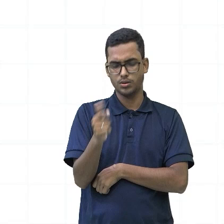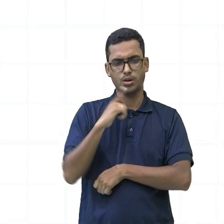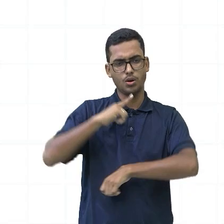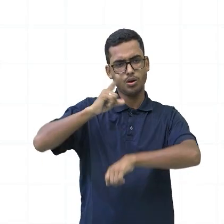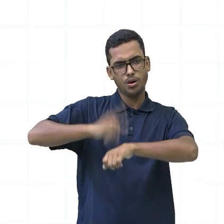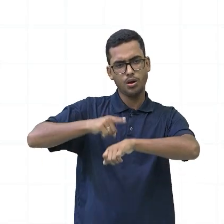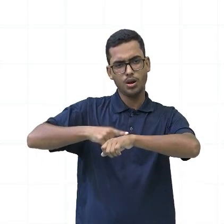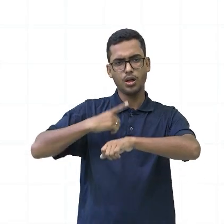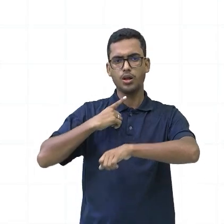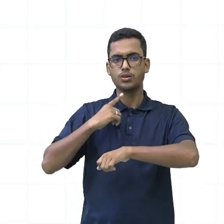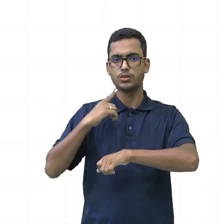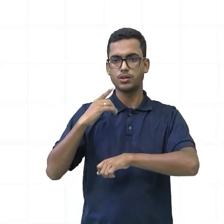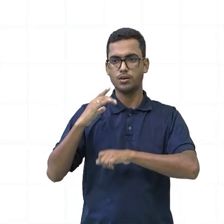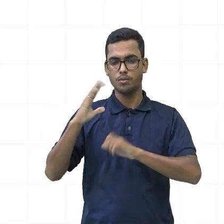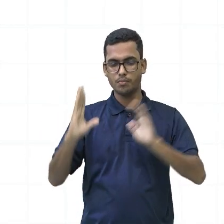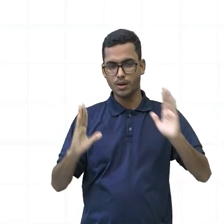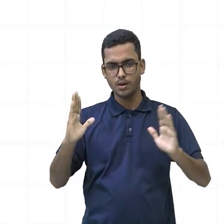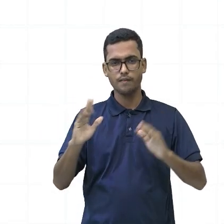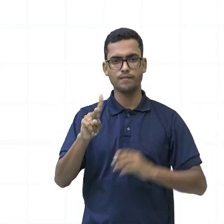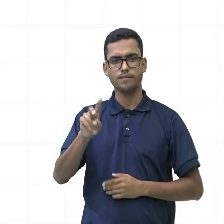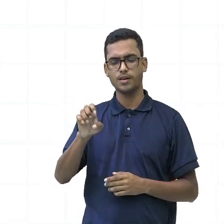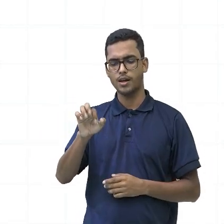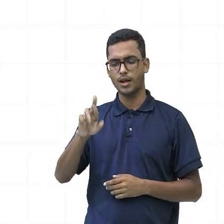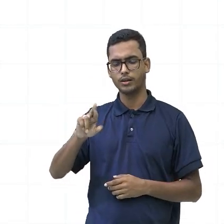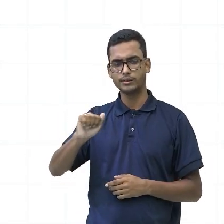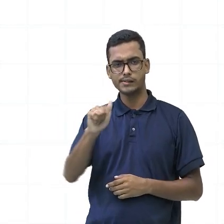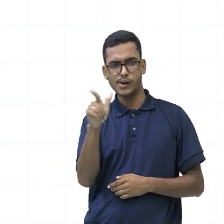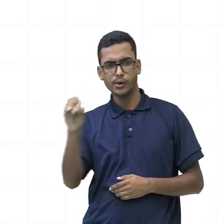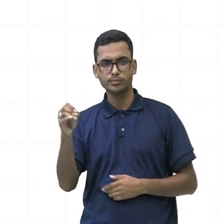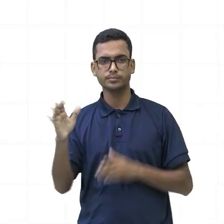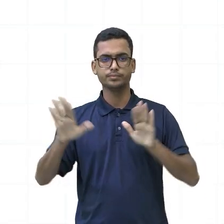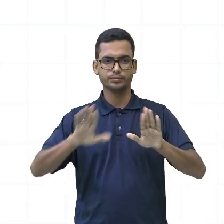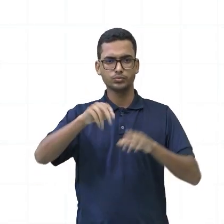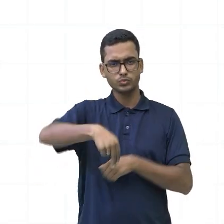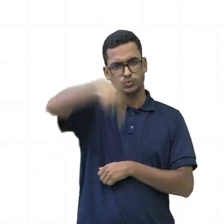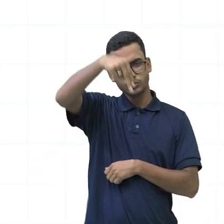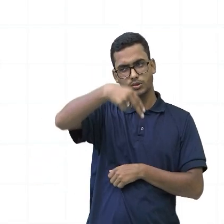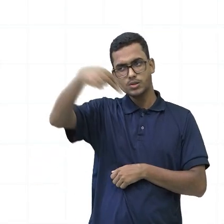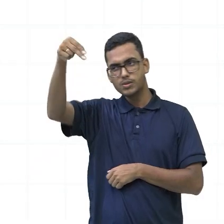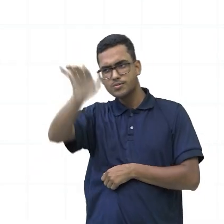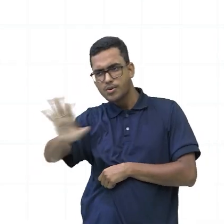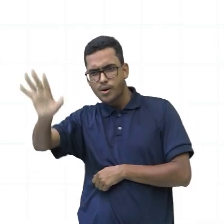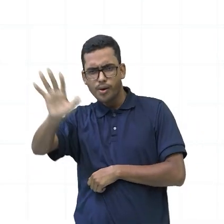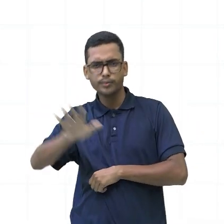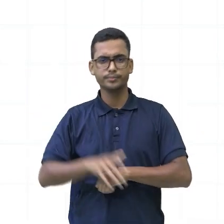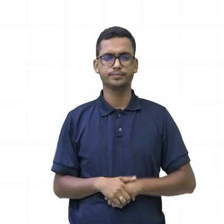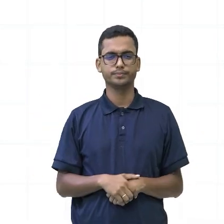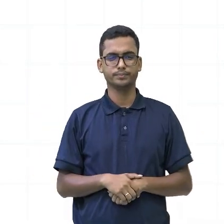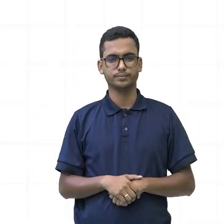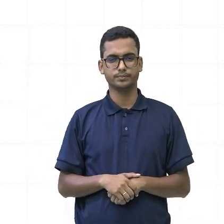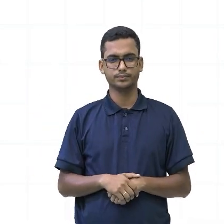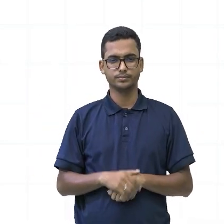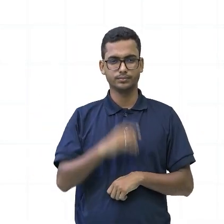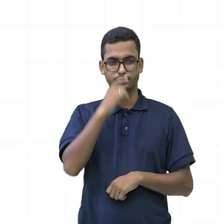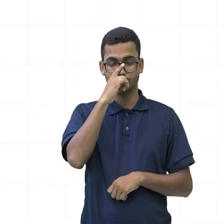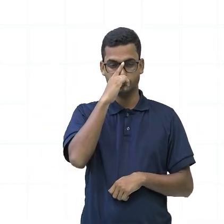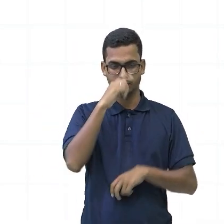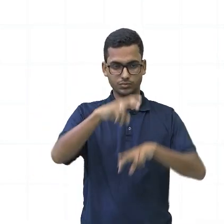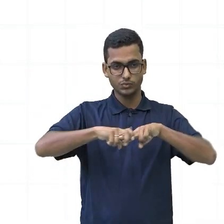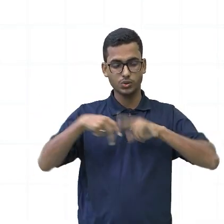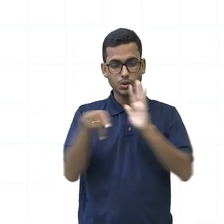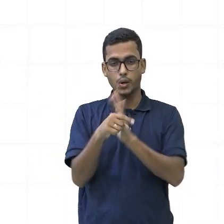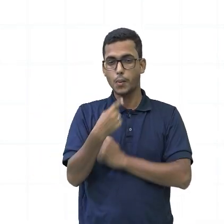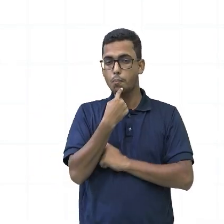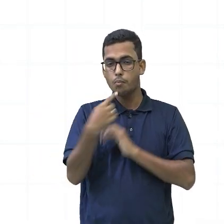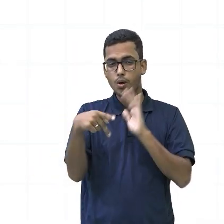nosso país. E as regiões Norte e Nordeste não aplicam o horário de verão devido à sua proximidade com a